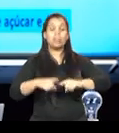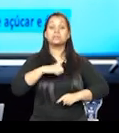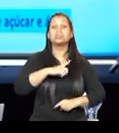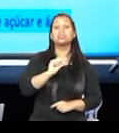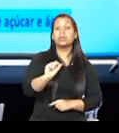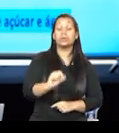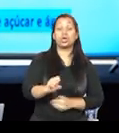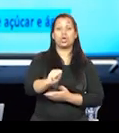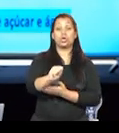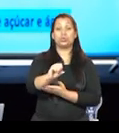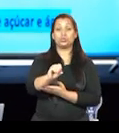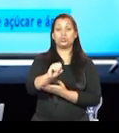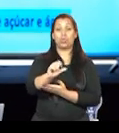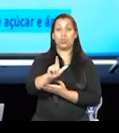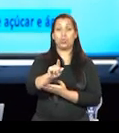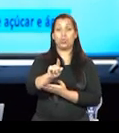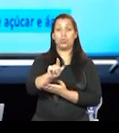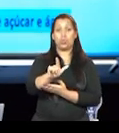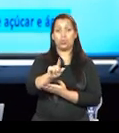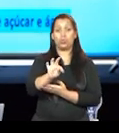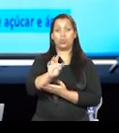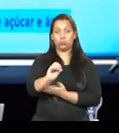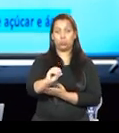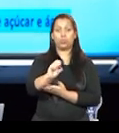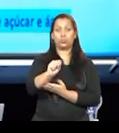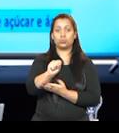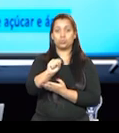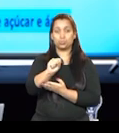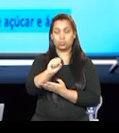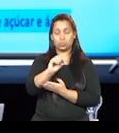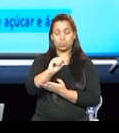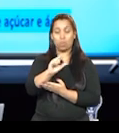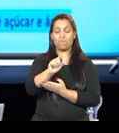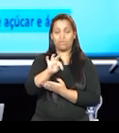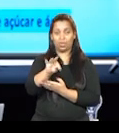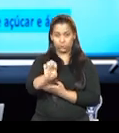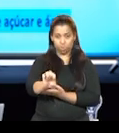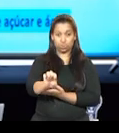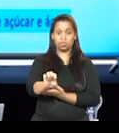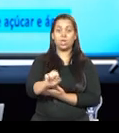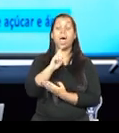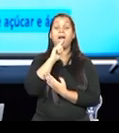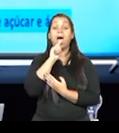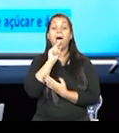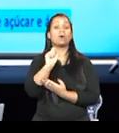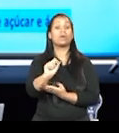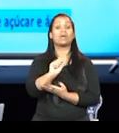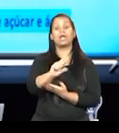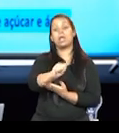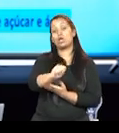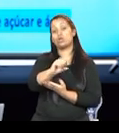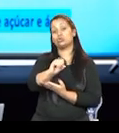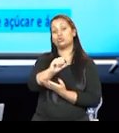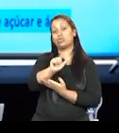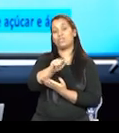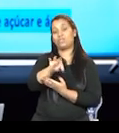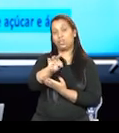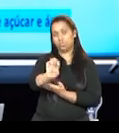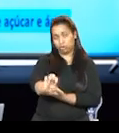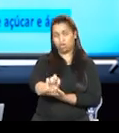o solvente. Nesse caso da água com o açúcar, a água ela é o solvente, é ela quem